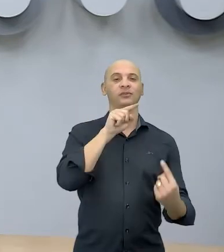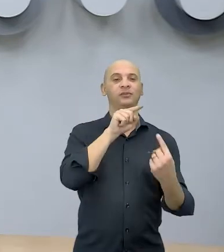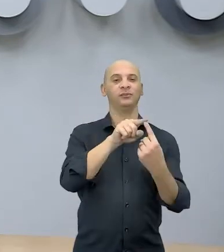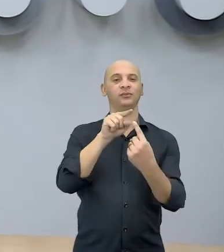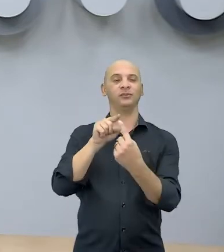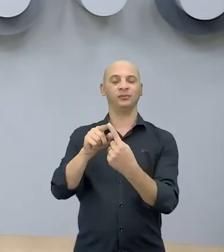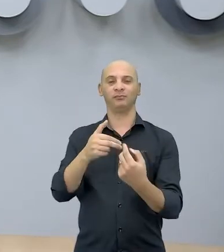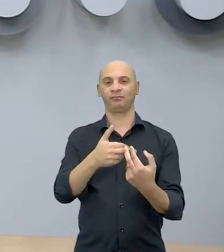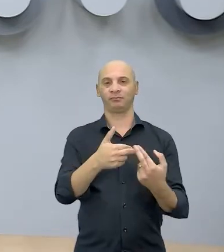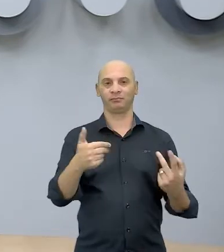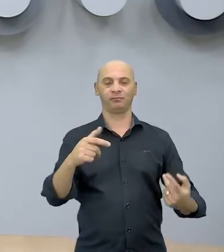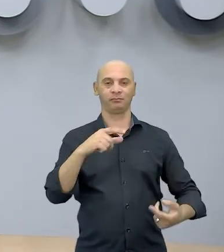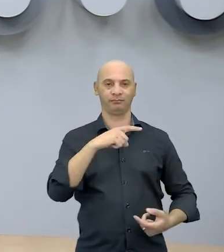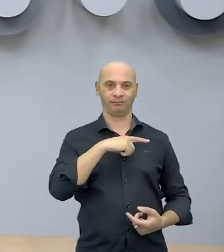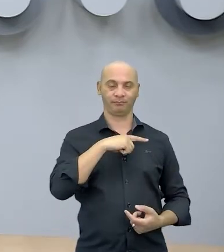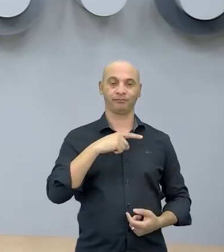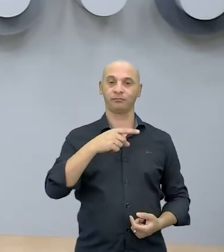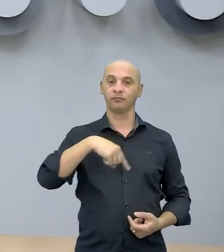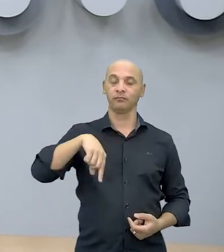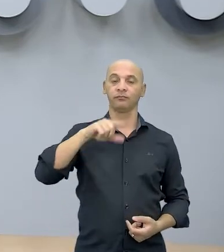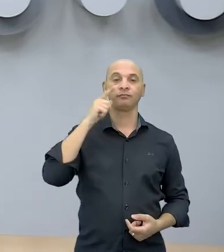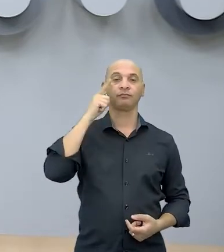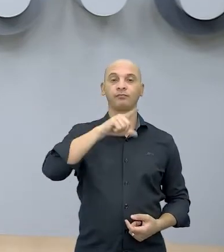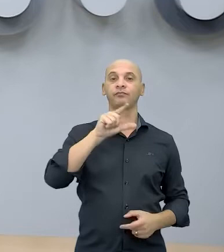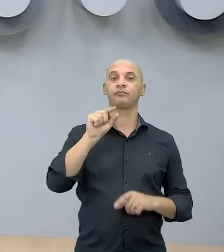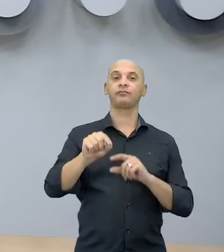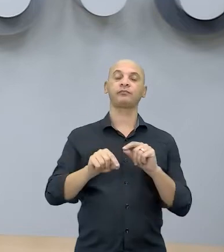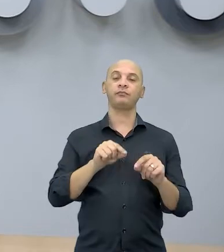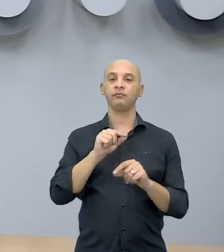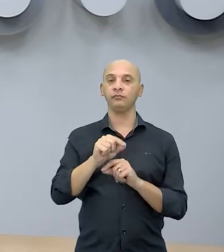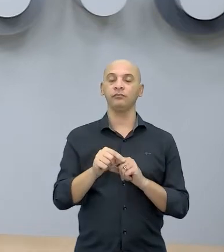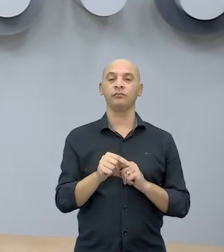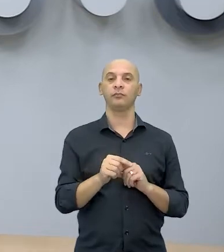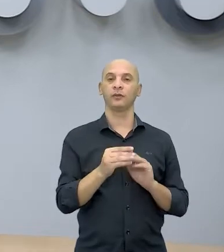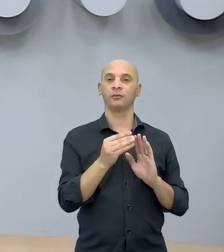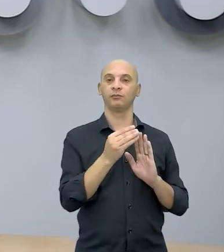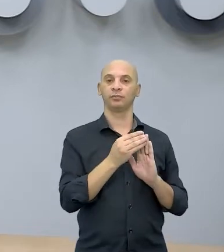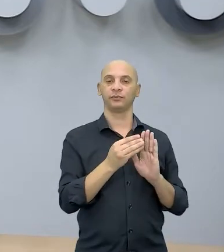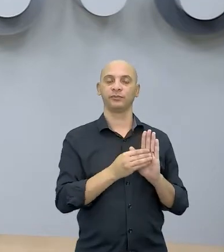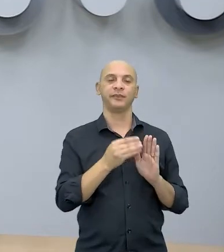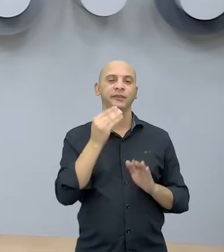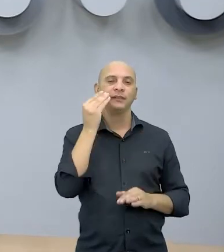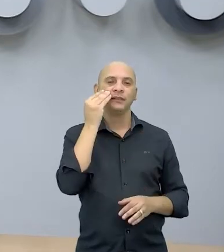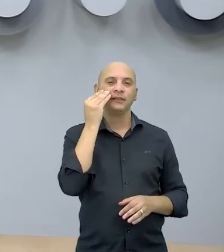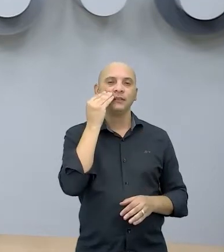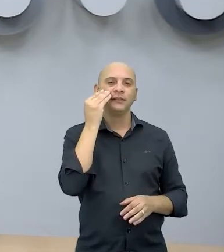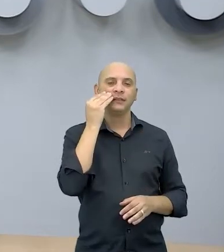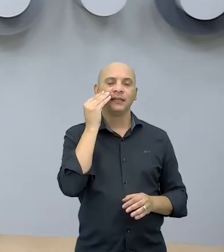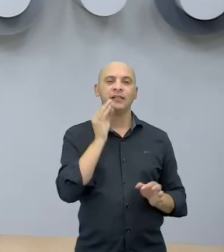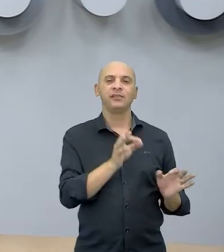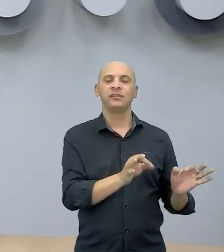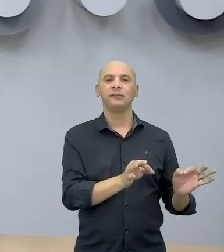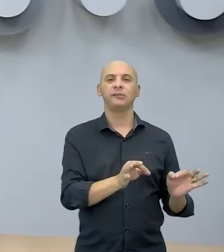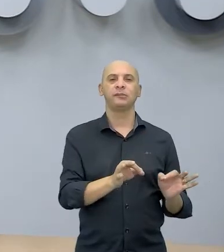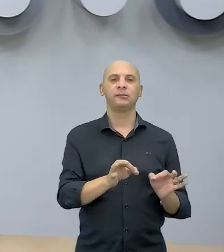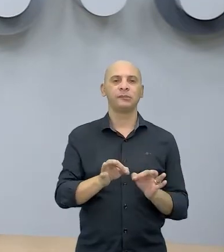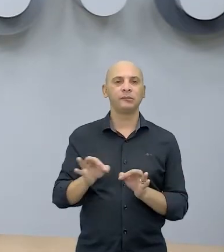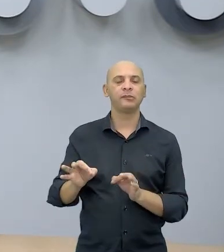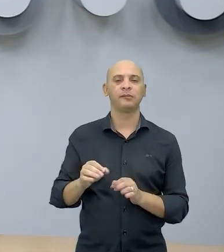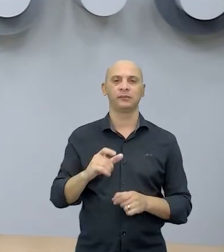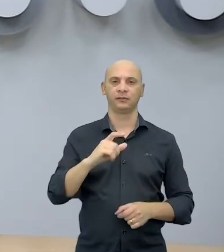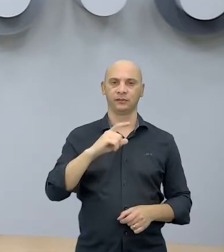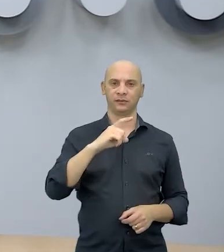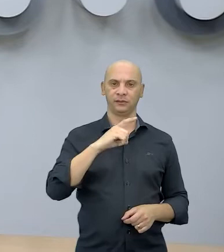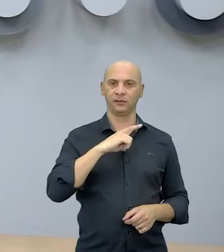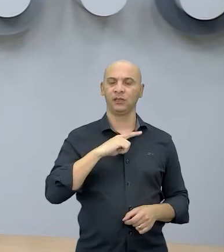comprador, né? Enfim, e a gente consegue estabelecer um regime de experimentos contínuos, sempre testando